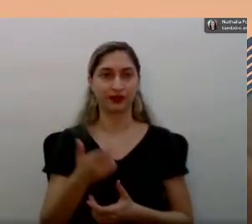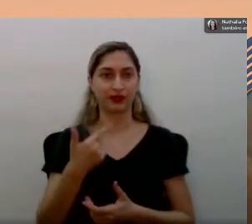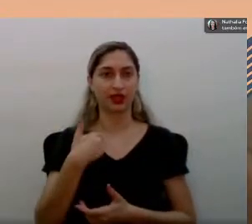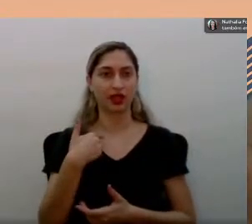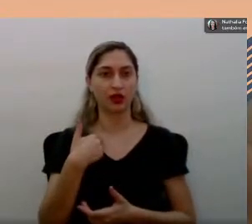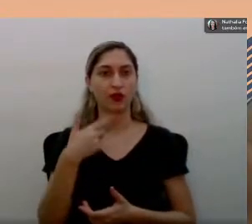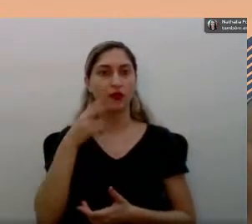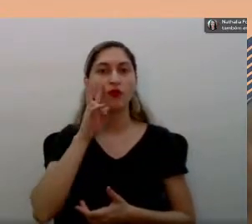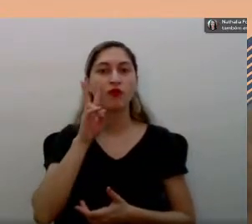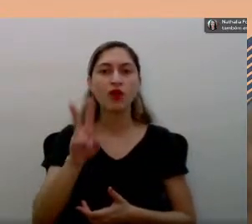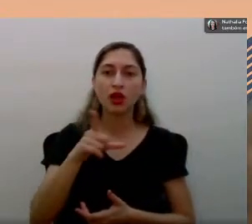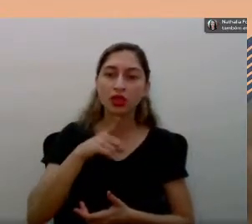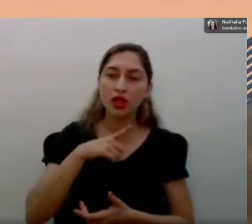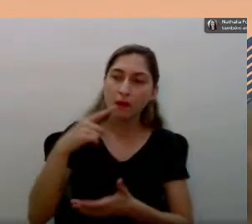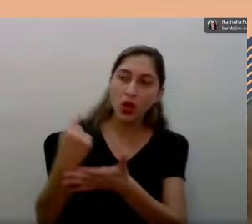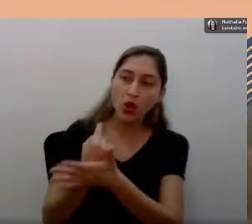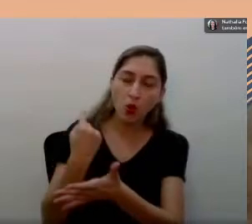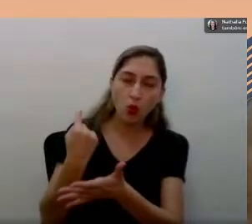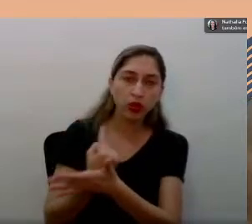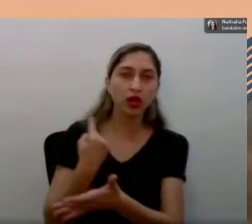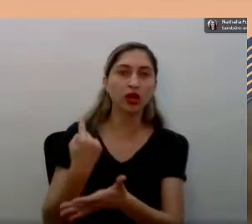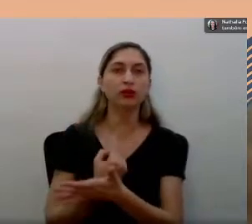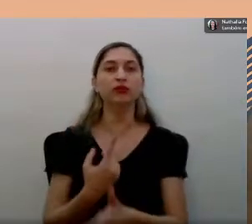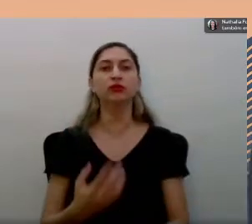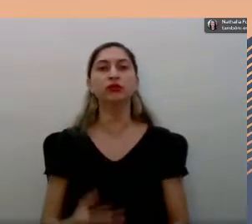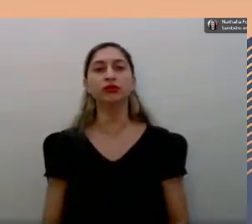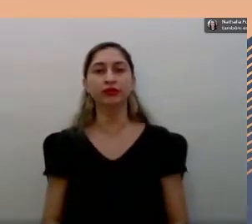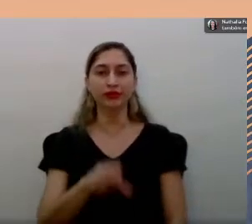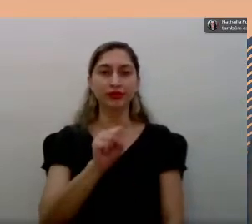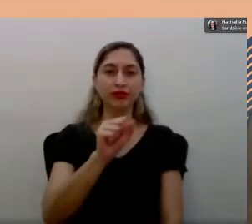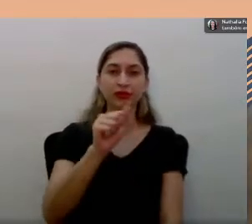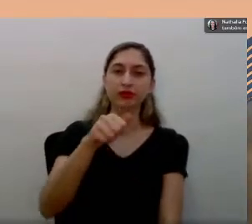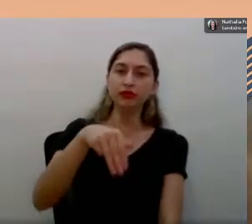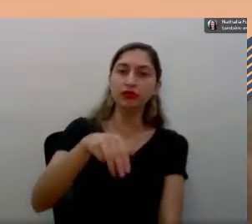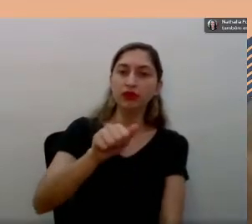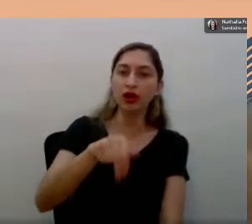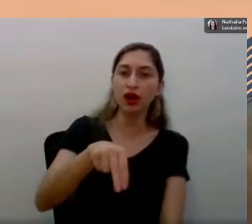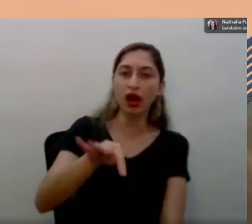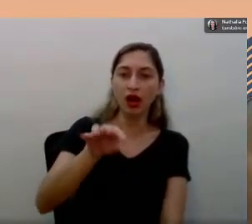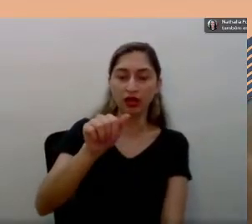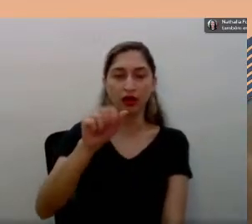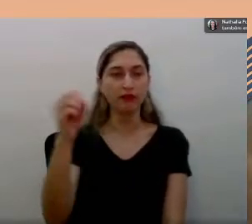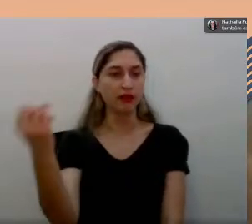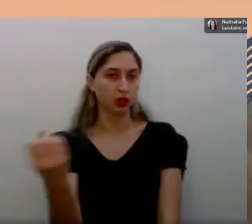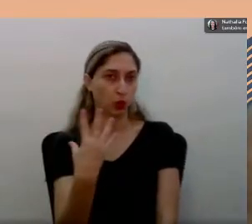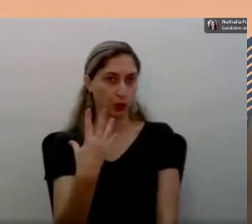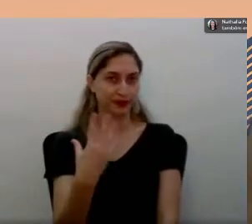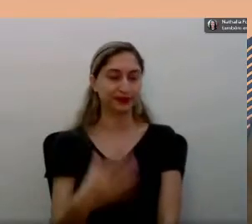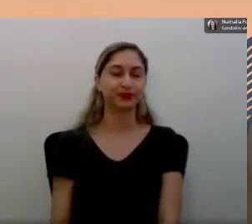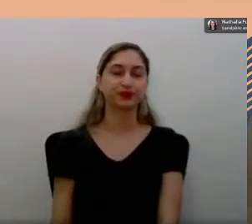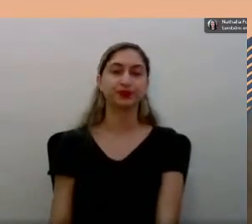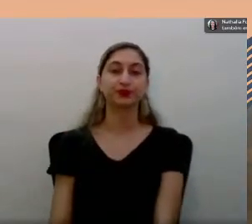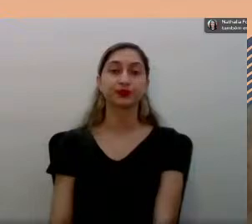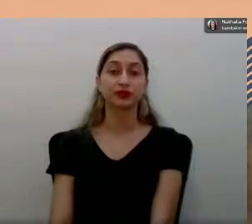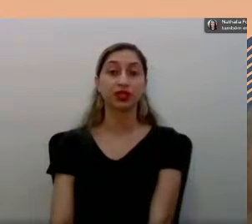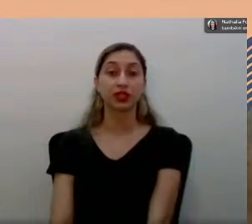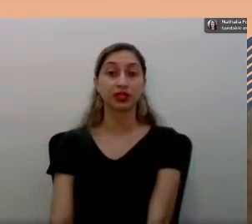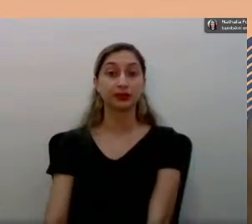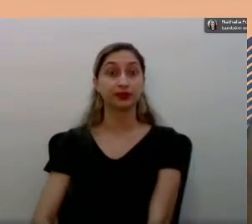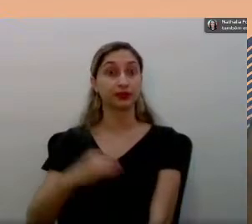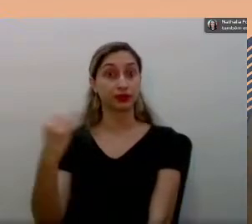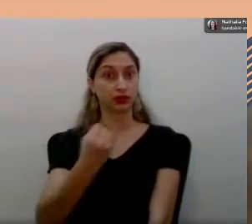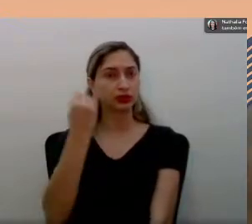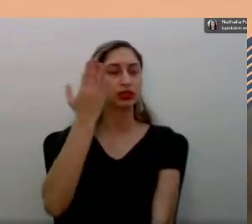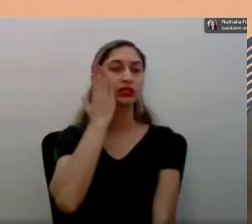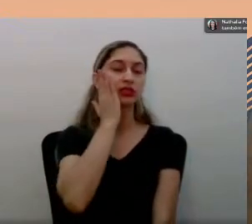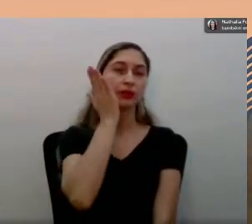aqui a Samanta Samanta bacana demais saber a mais sobre a relação da sintonia